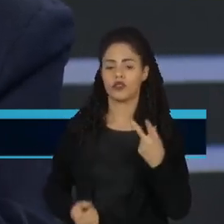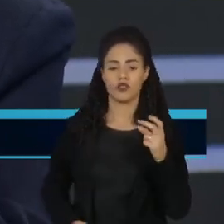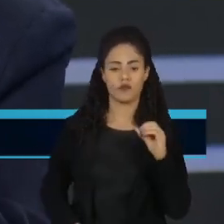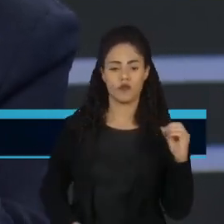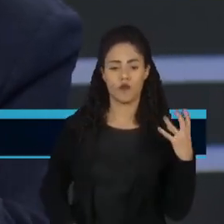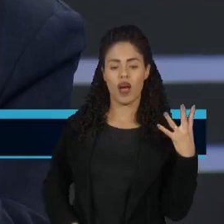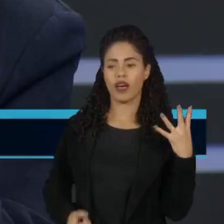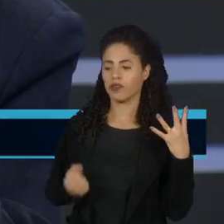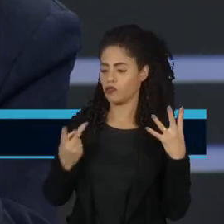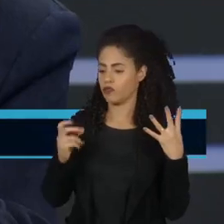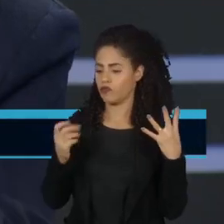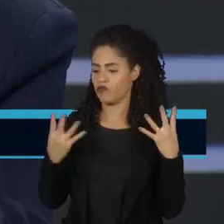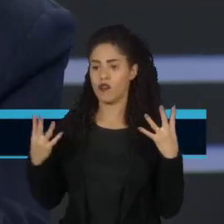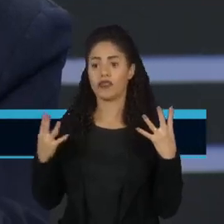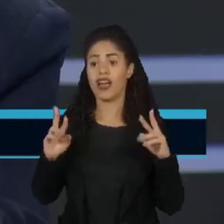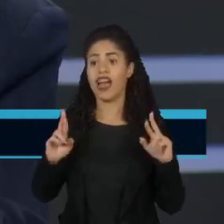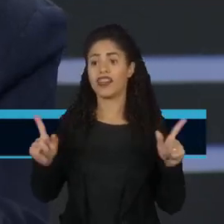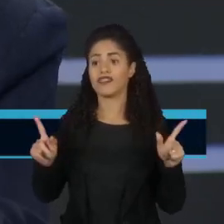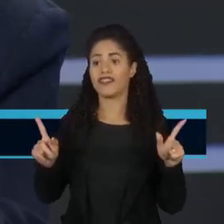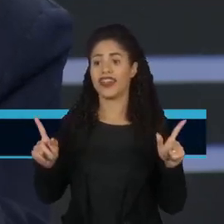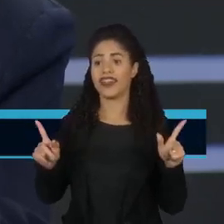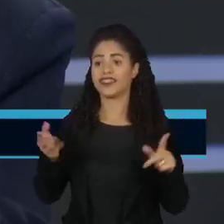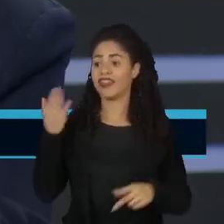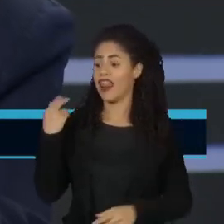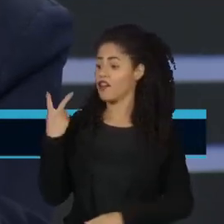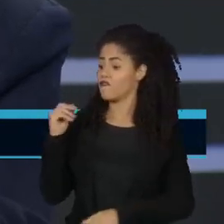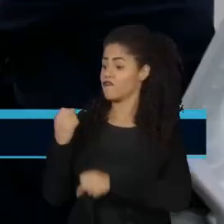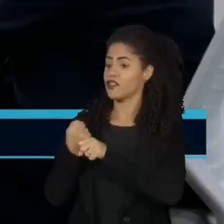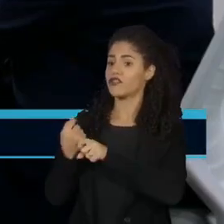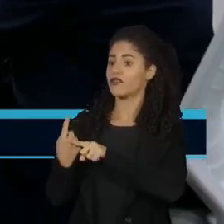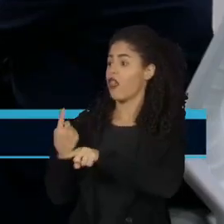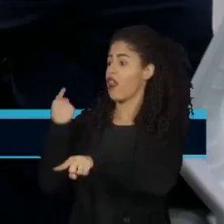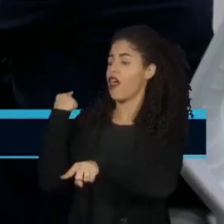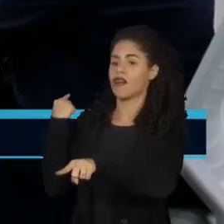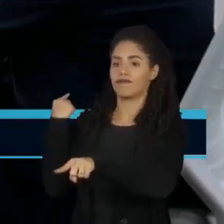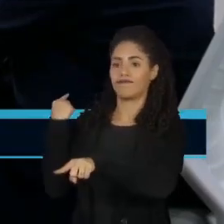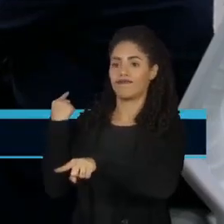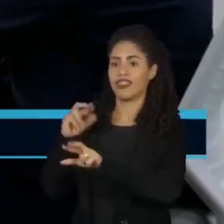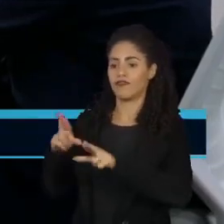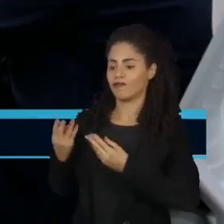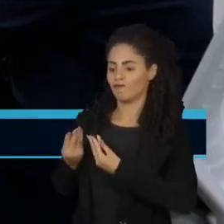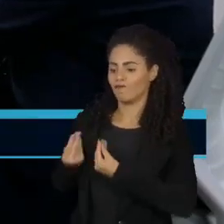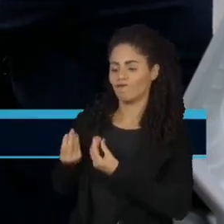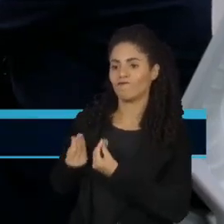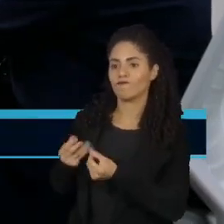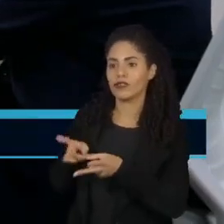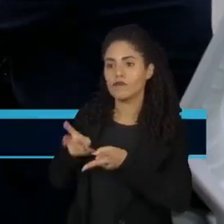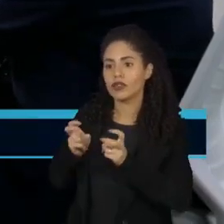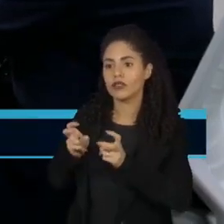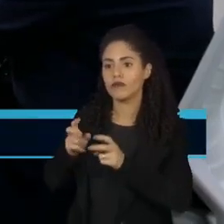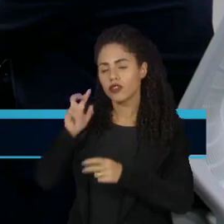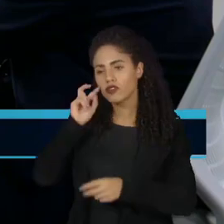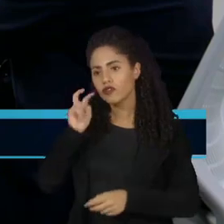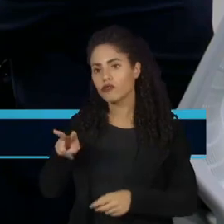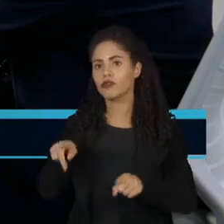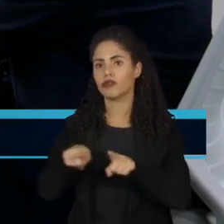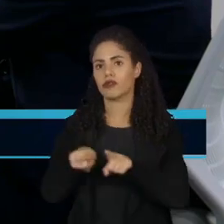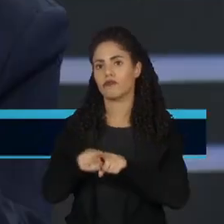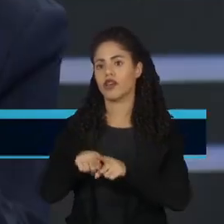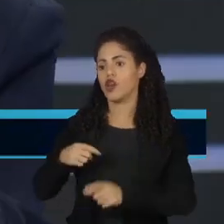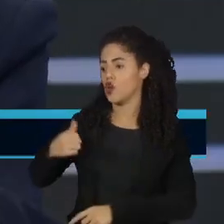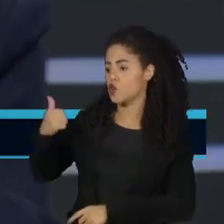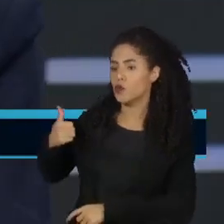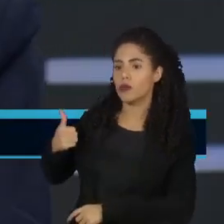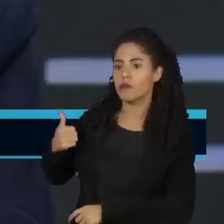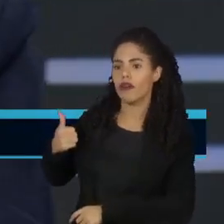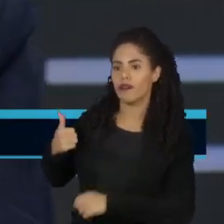2004, 20 anos atrás. Há 20 anos atrás, ele tinha essa sensibilidade que era necessário, basta ver como que foi a economia no Lula 1.